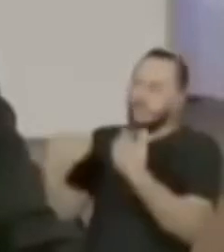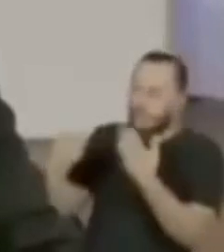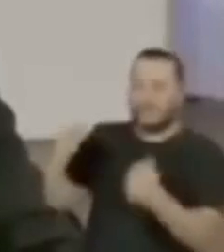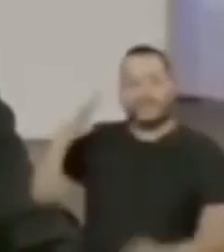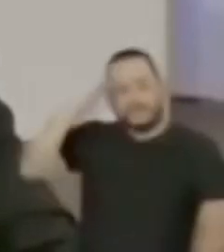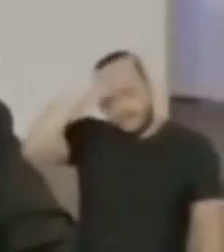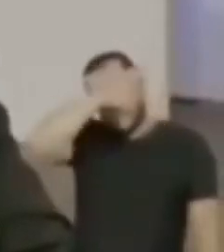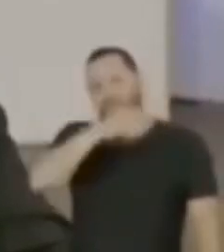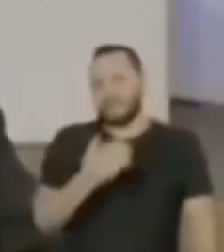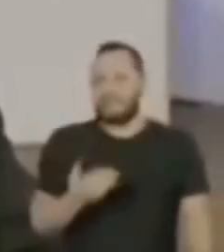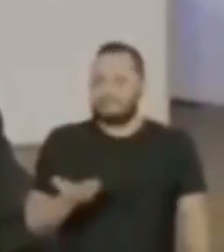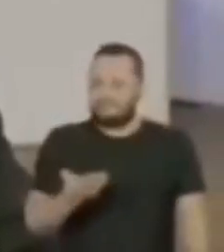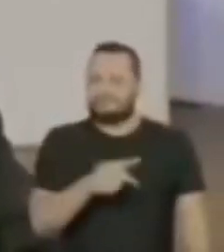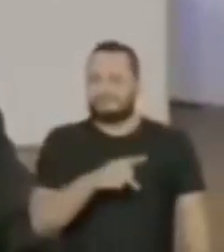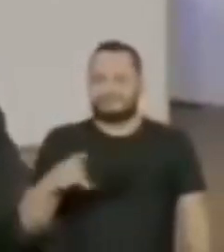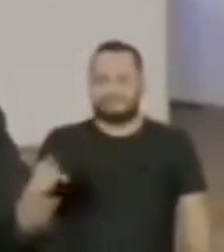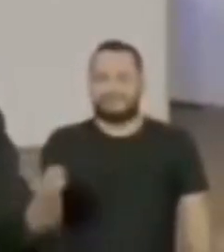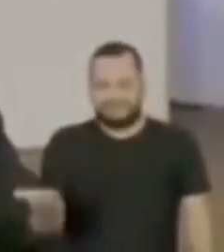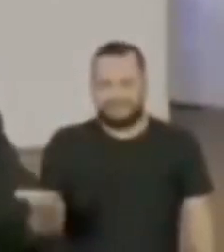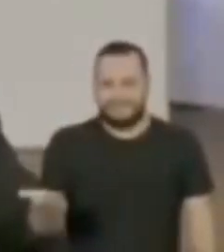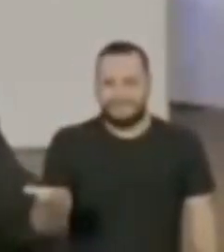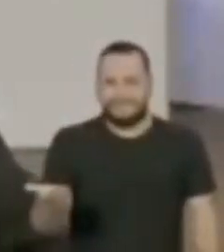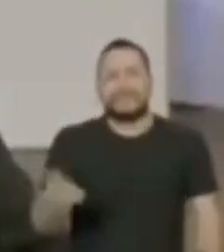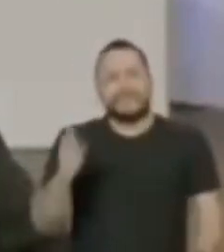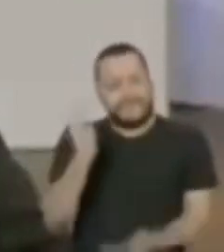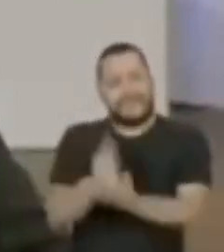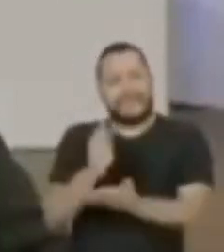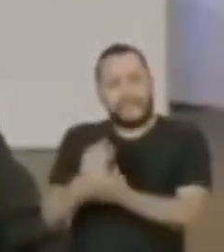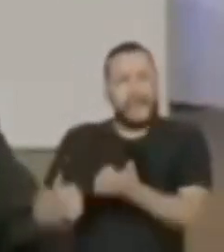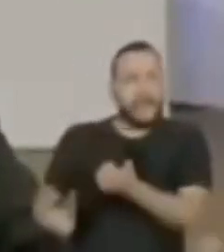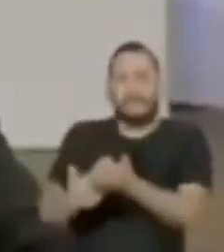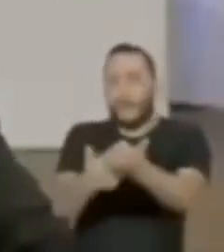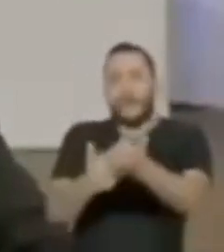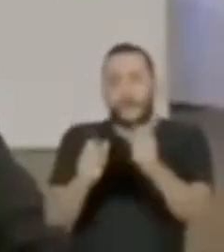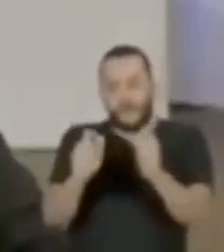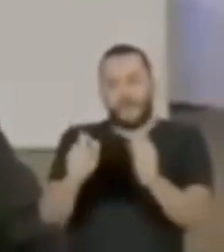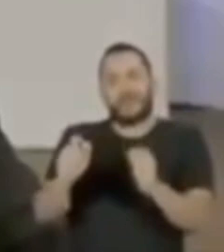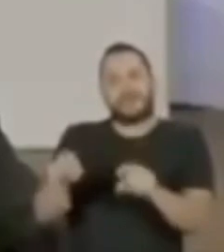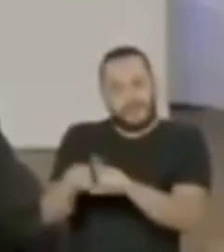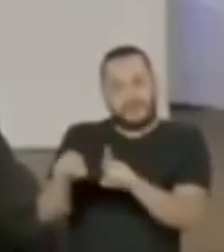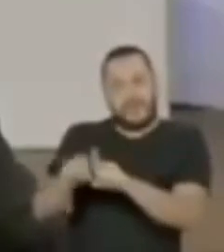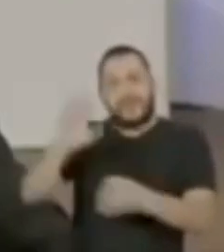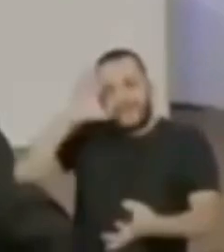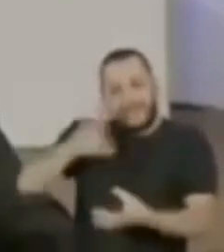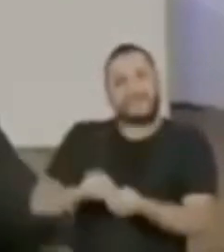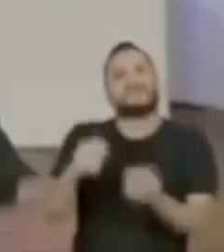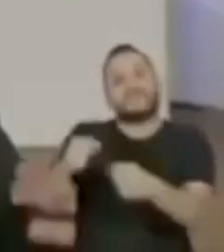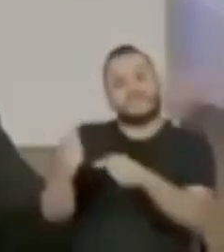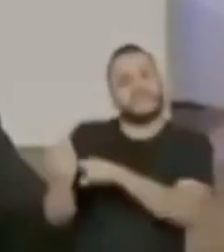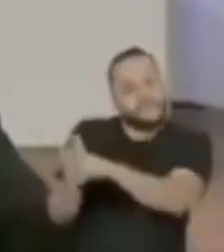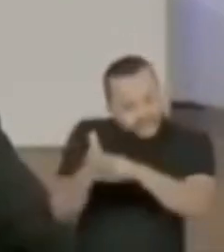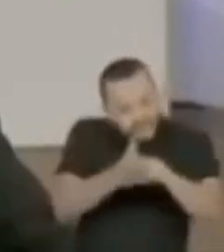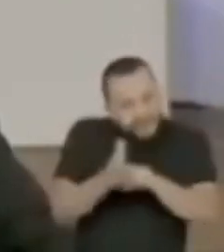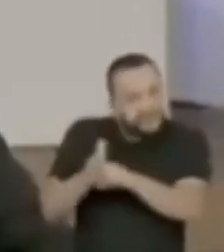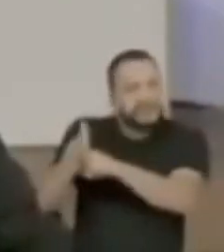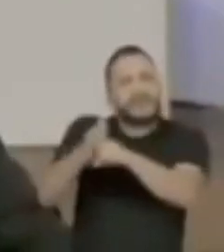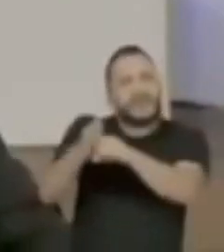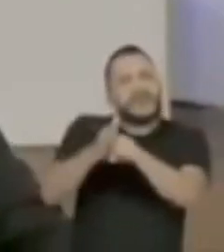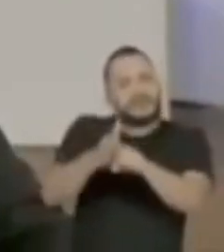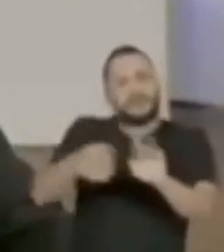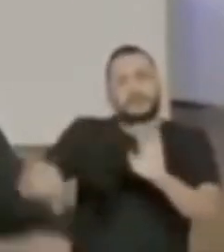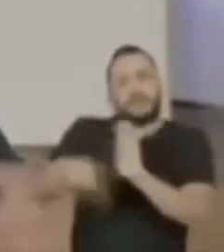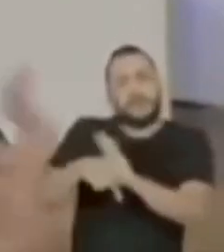presidente sempre apoiou, que sempre entendeu que isso tinha que ser investigado, que tinha sido, isso tinha que ser